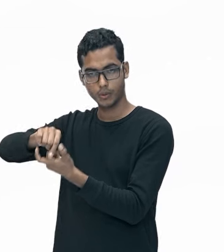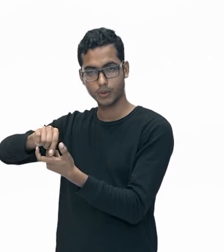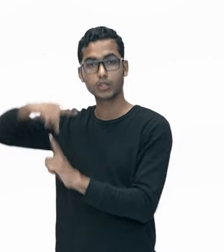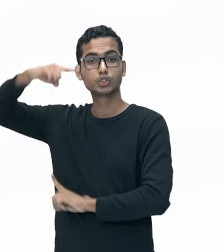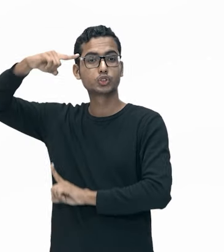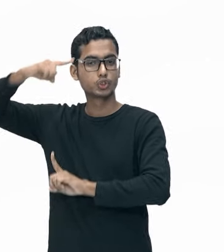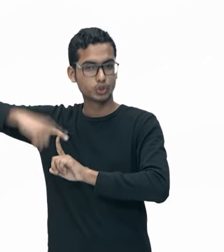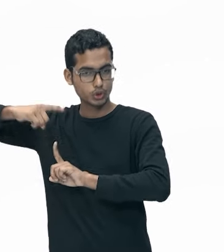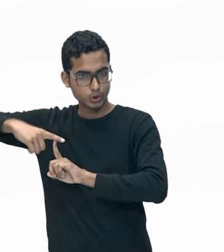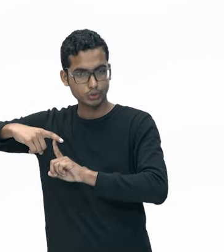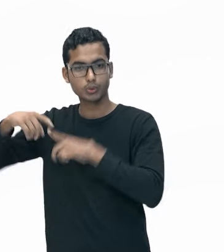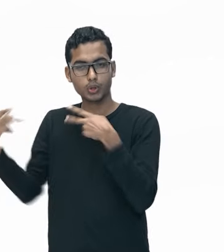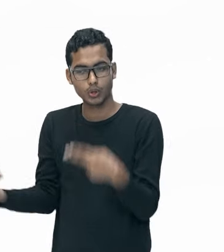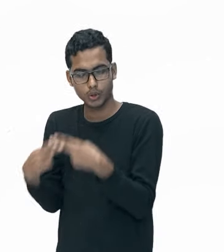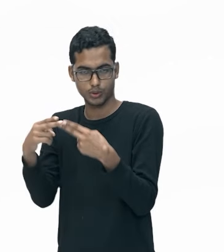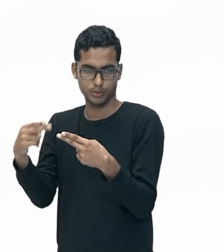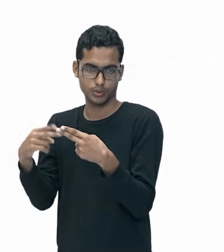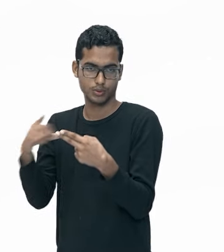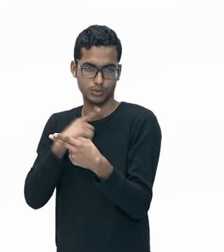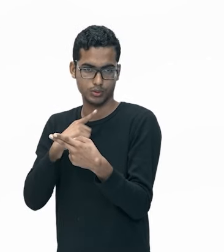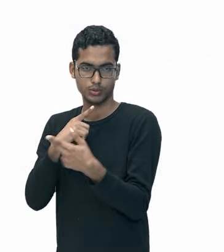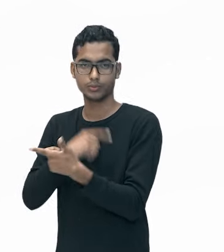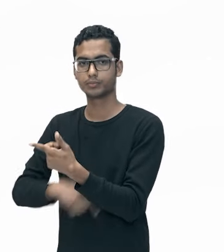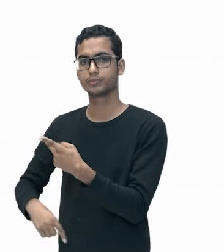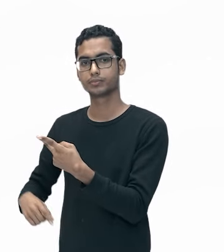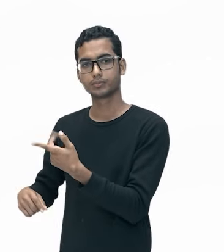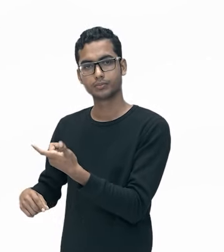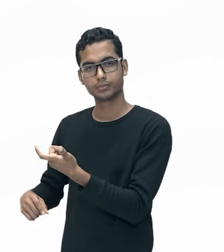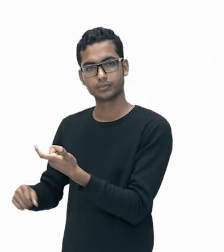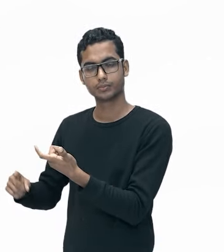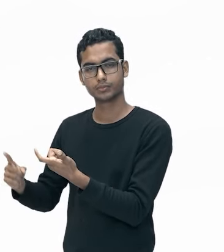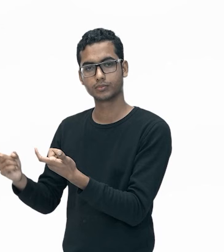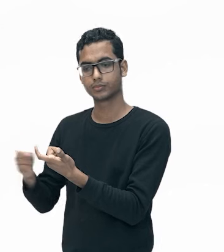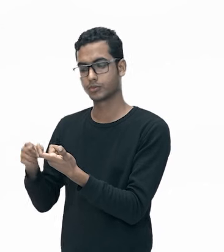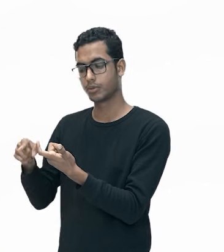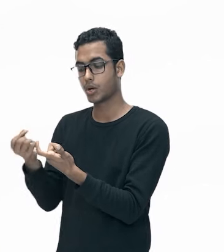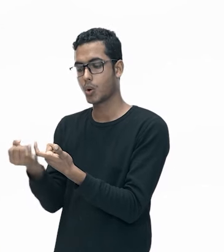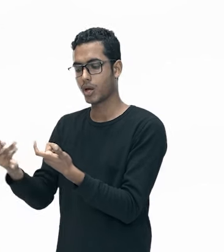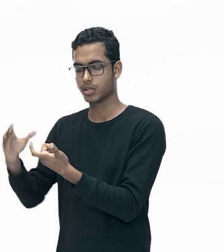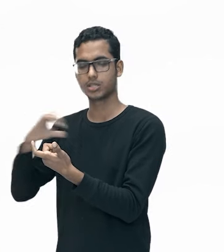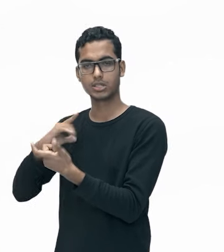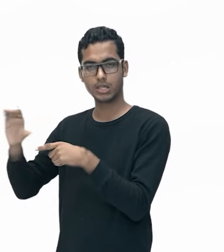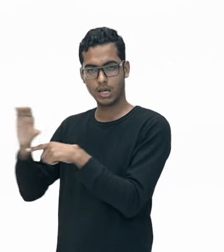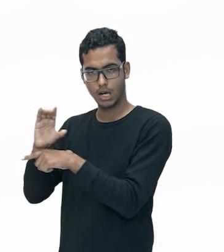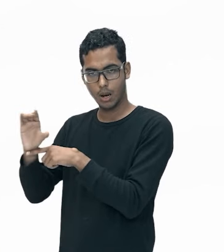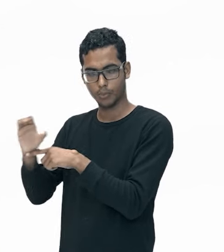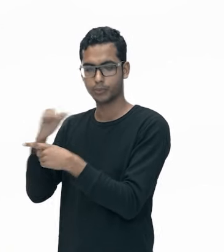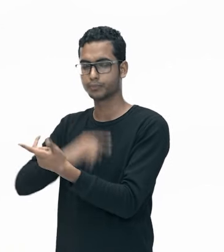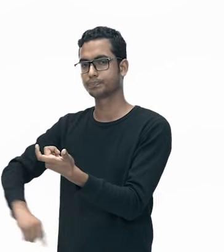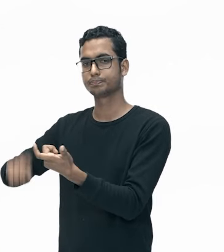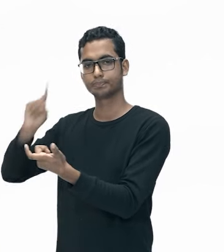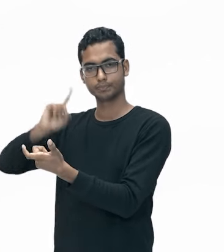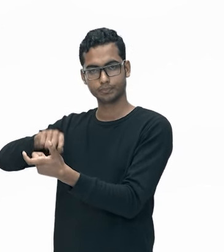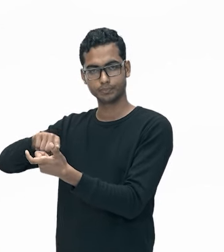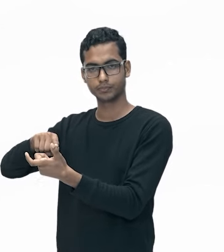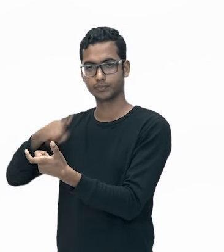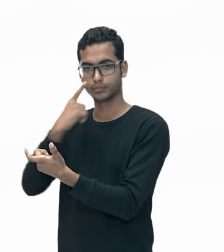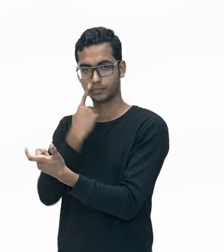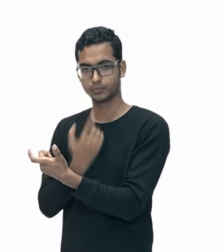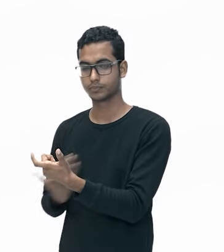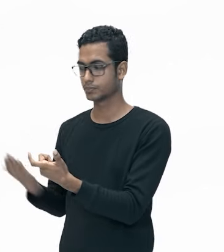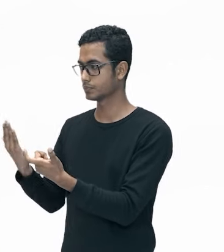ligação que ele tem e como a gente tá falando de hidrocarboneto né só tô falando de hidrocarboneto